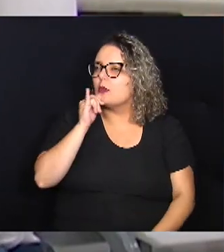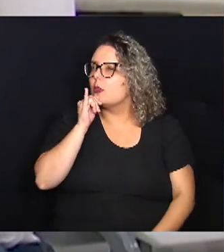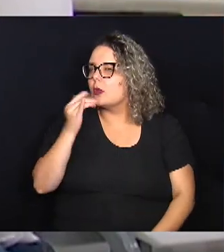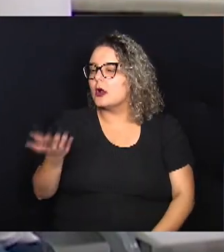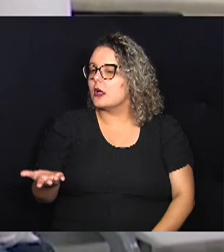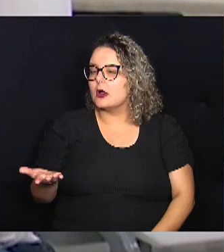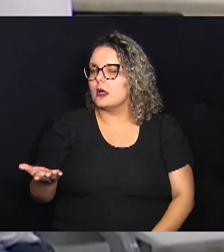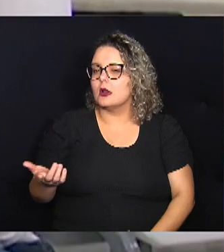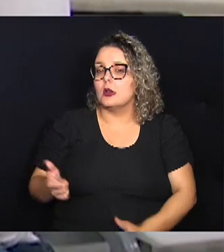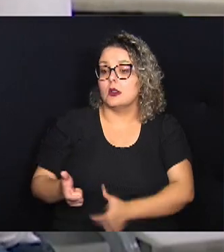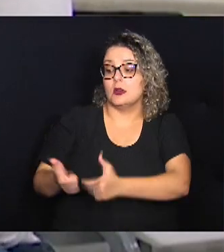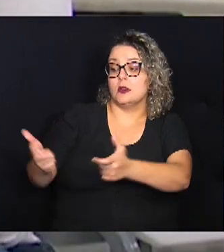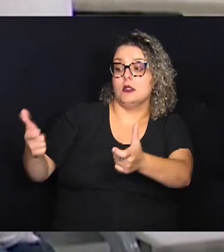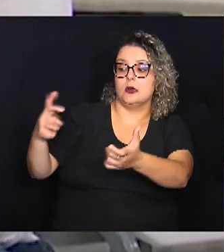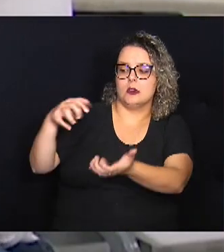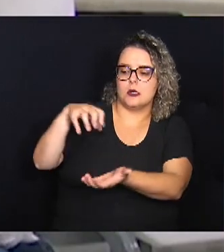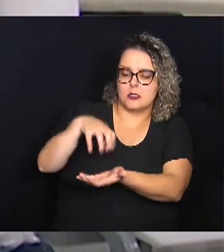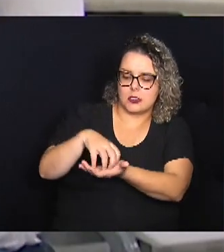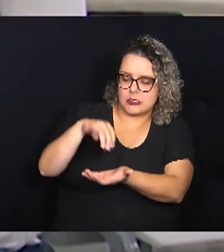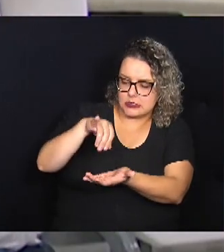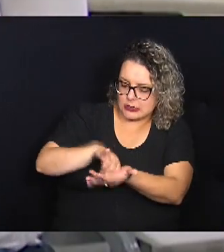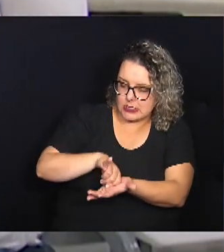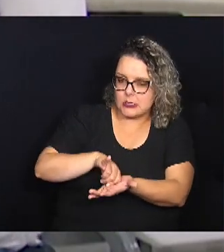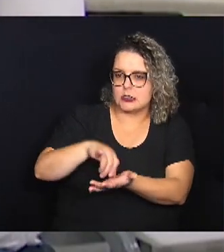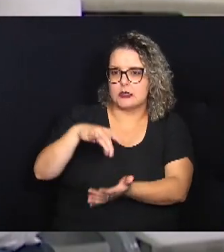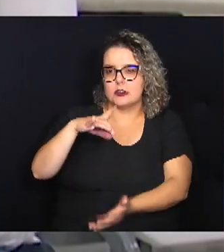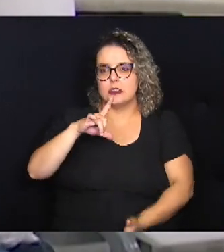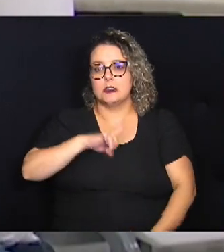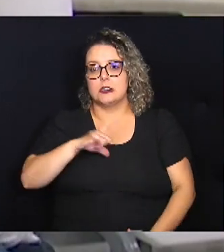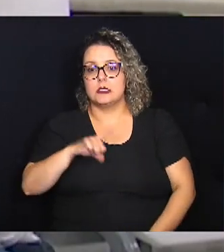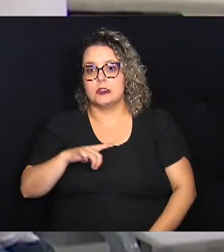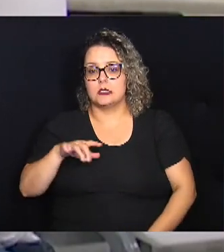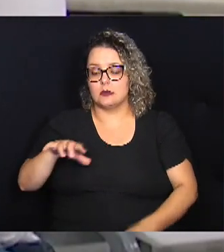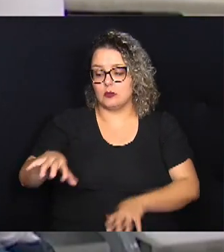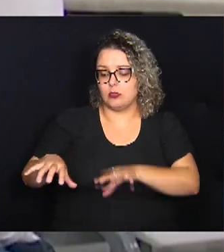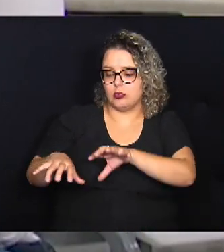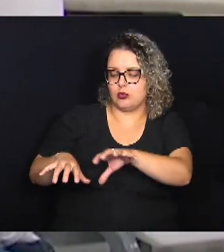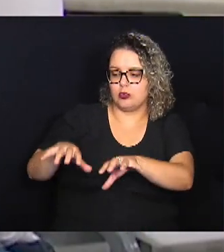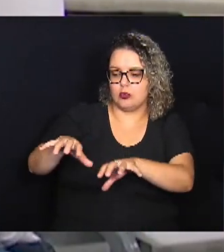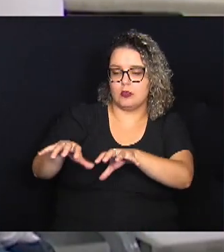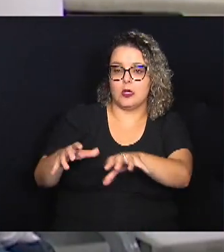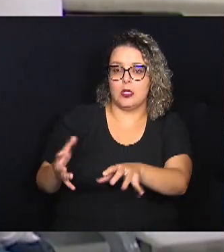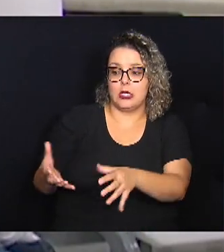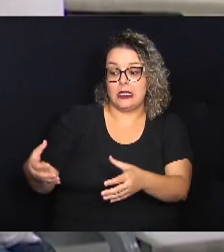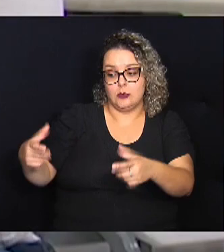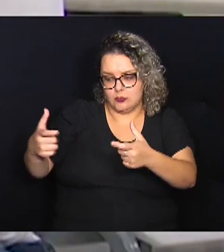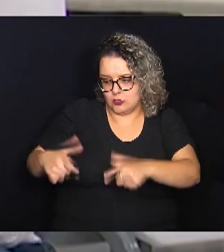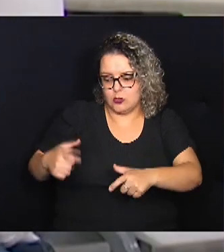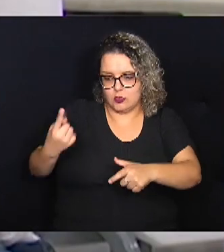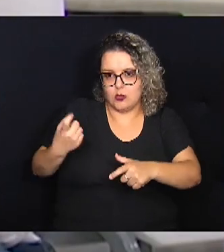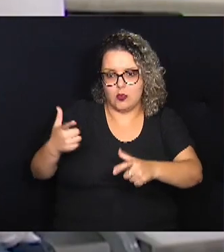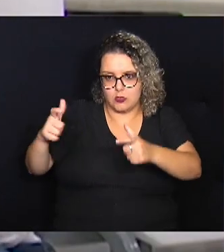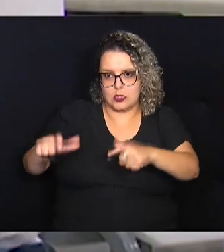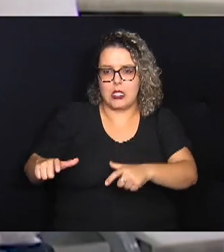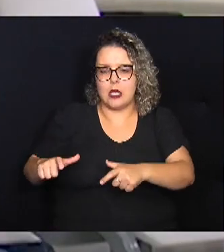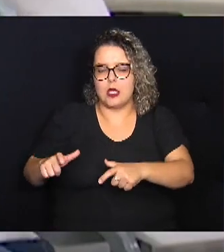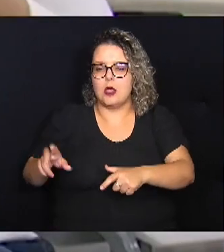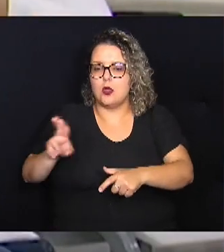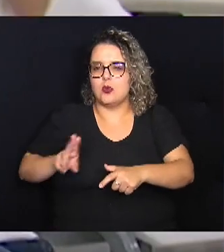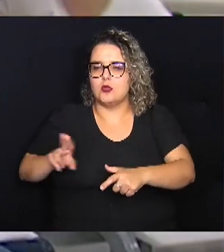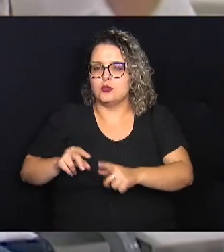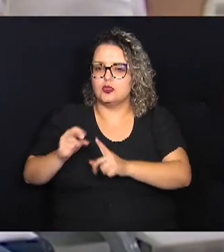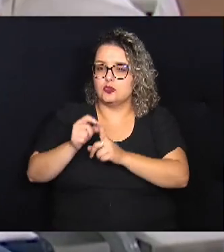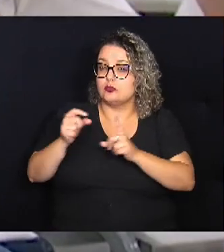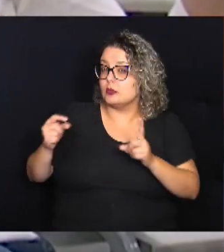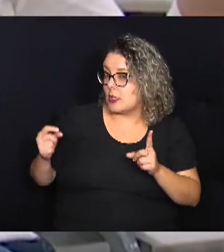grandes centros, né? A gente tem determinados nichos que começam a utilizar uma determinada expressão